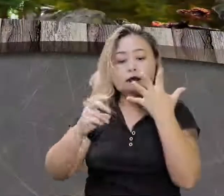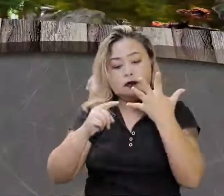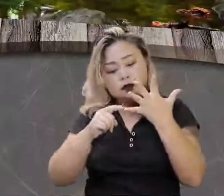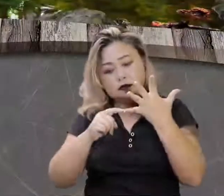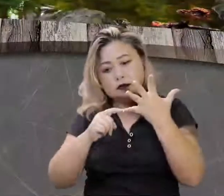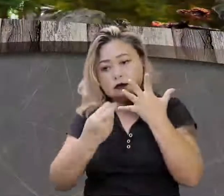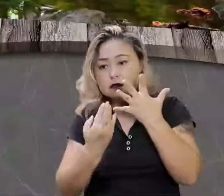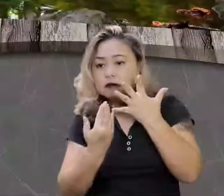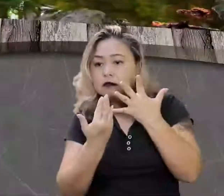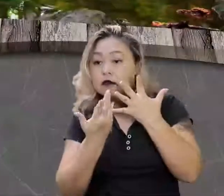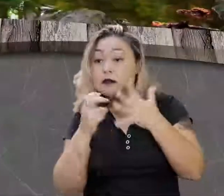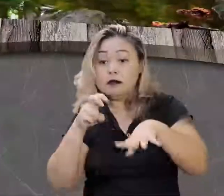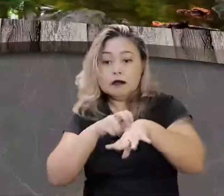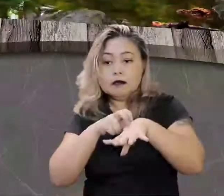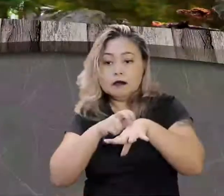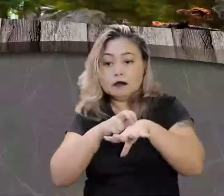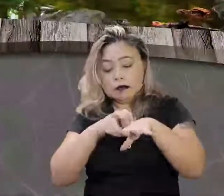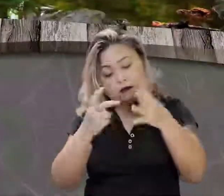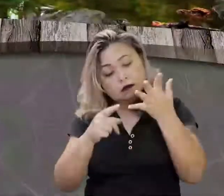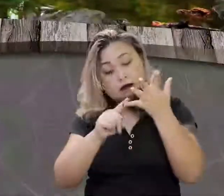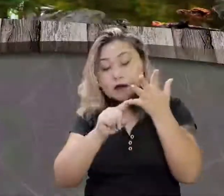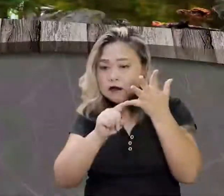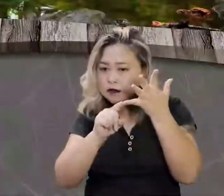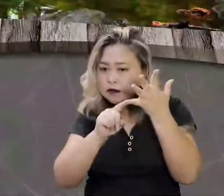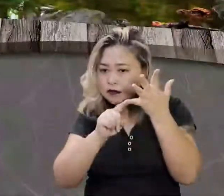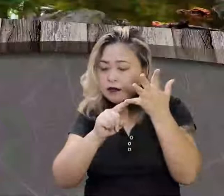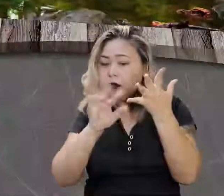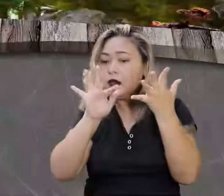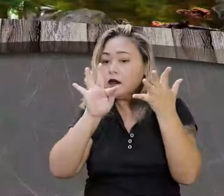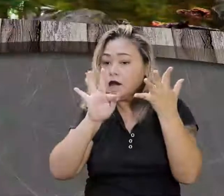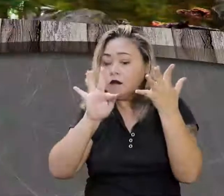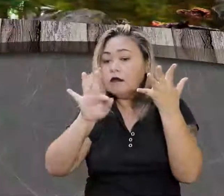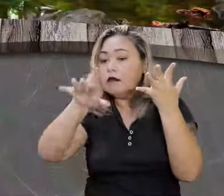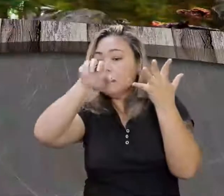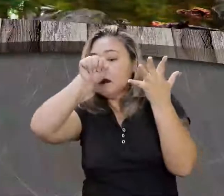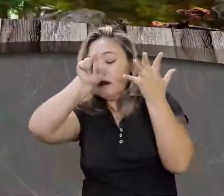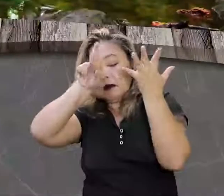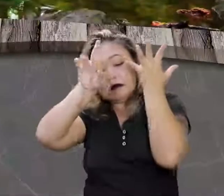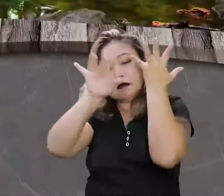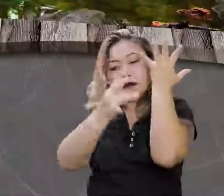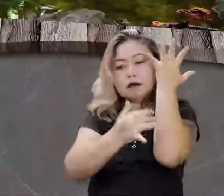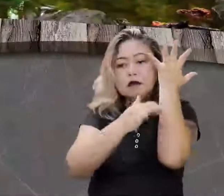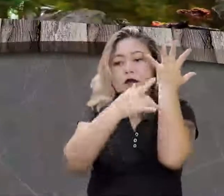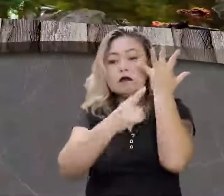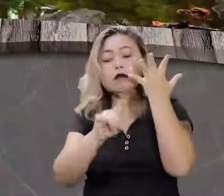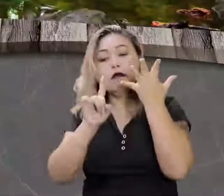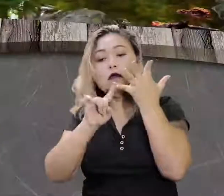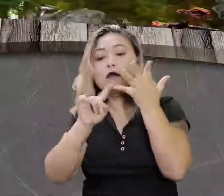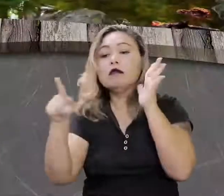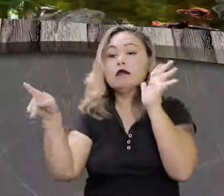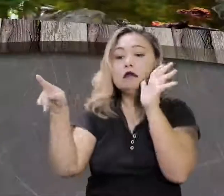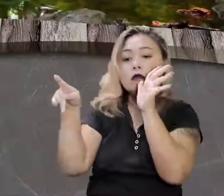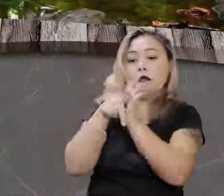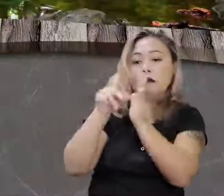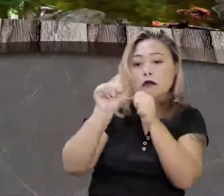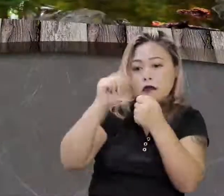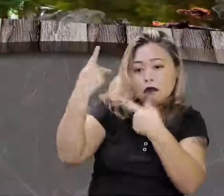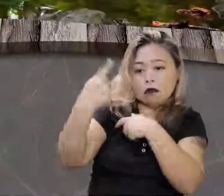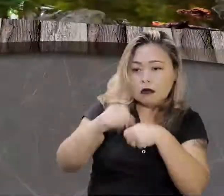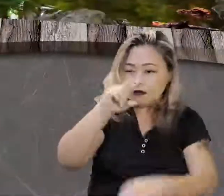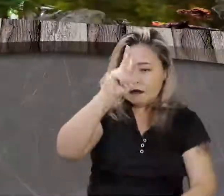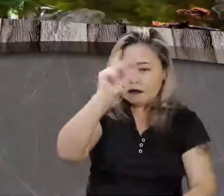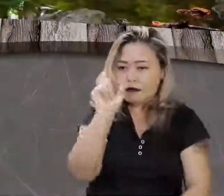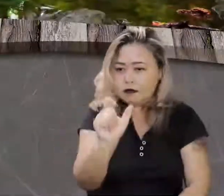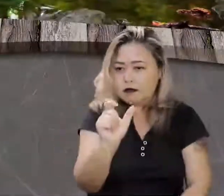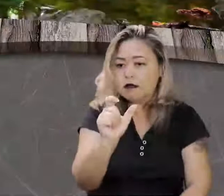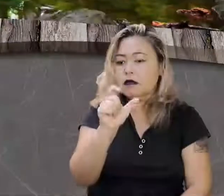Esses organismos que são capazes de realizar fotossíntese, produzindo seu alimento, são chamados de autotróficos. Lembra